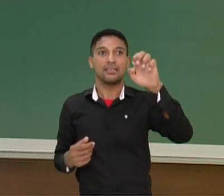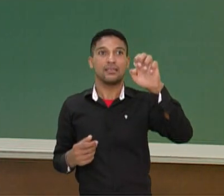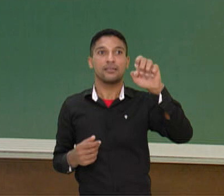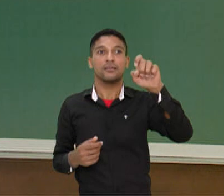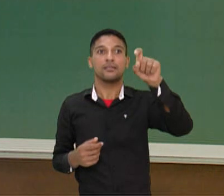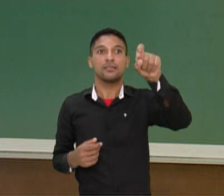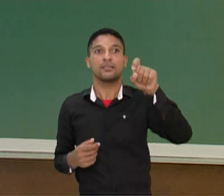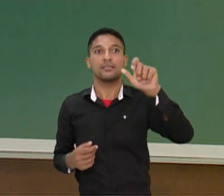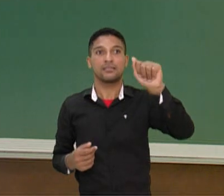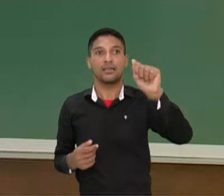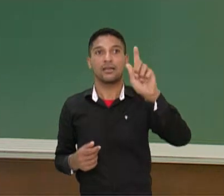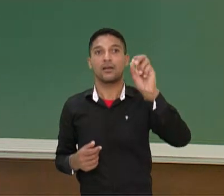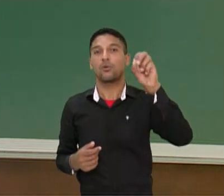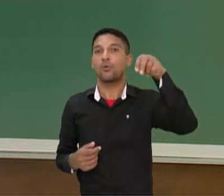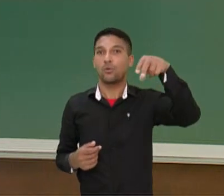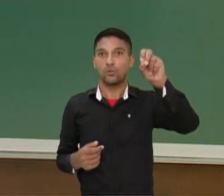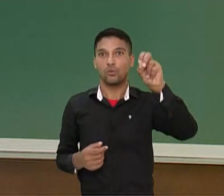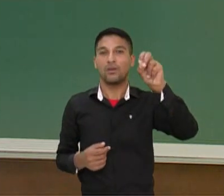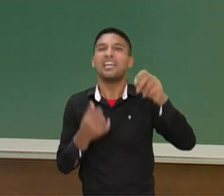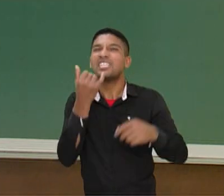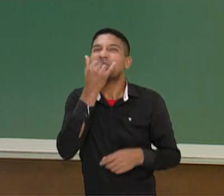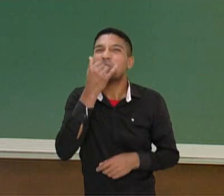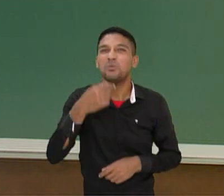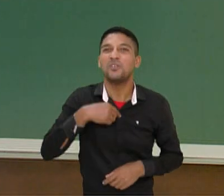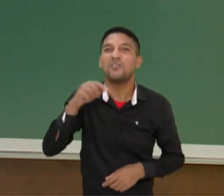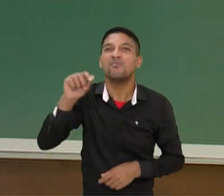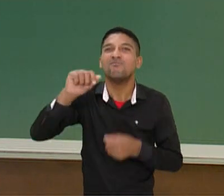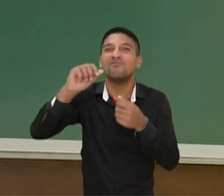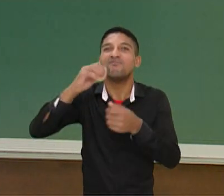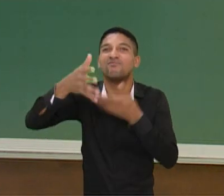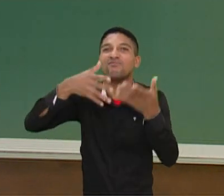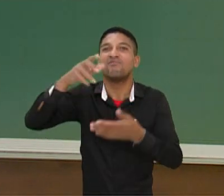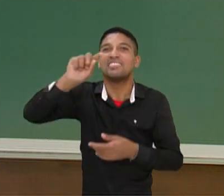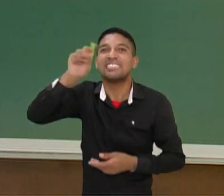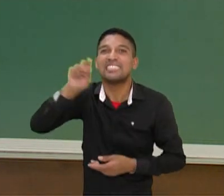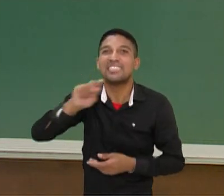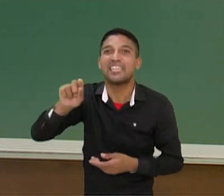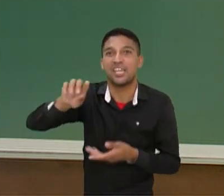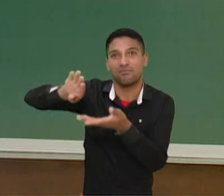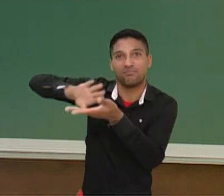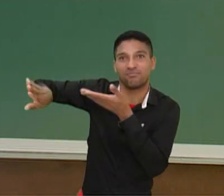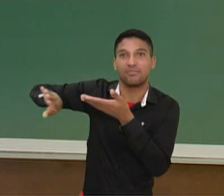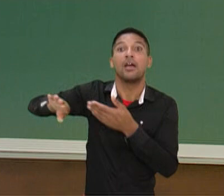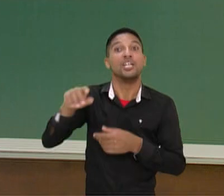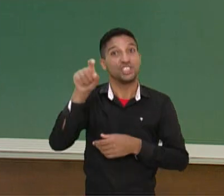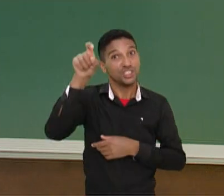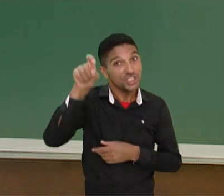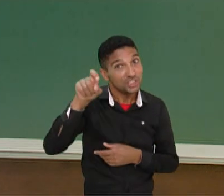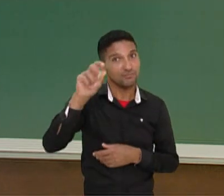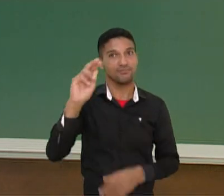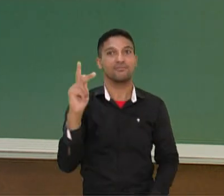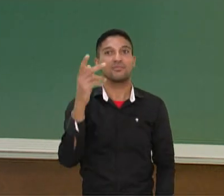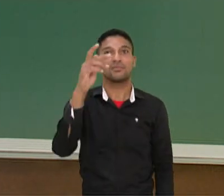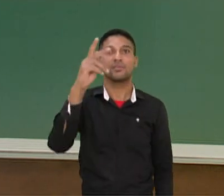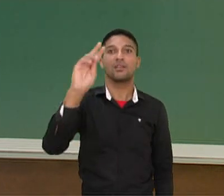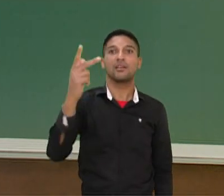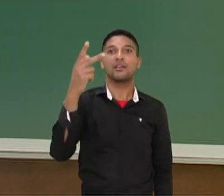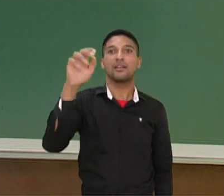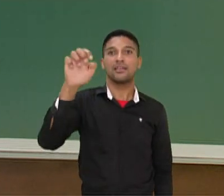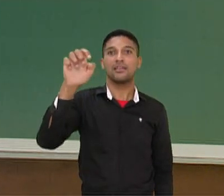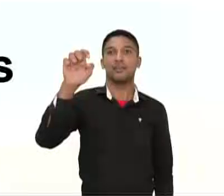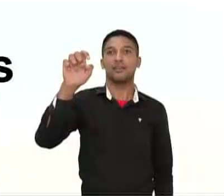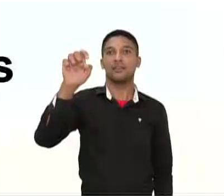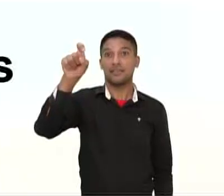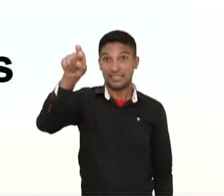um cálculo para a gente poder determinar isso? Será? Claro que tem, né? Senão eu não estava aqui falando. Tem uma maneira da